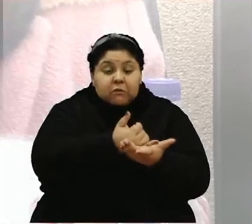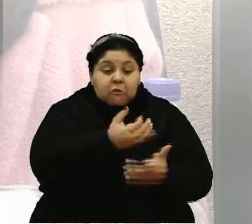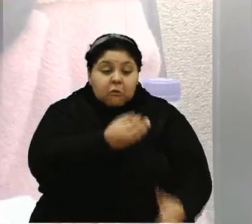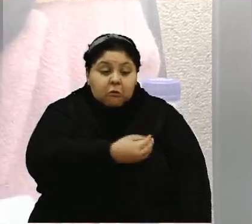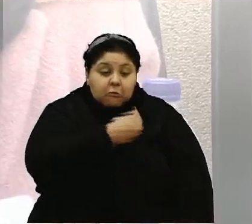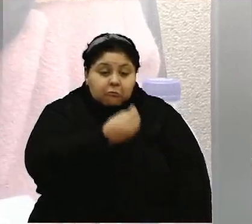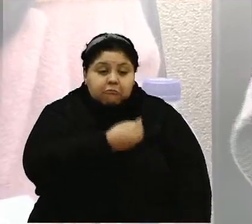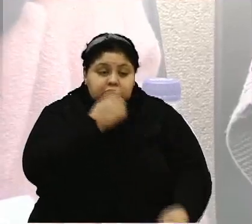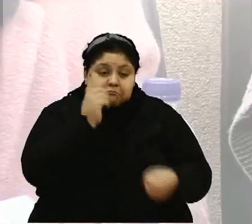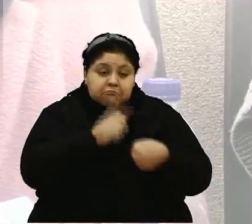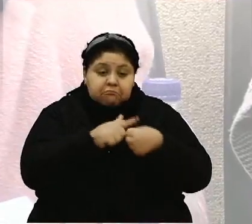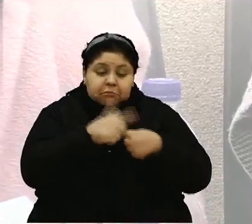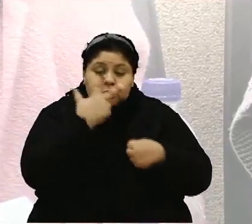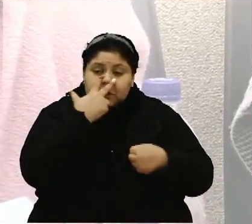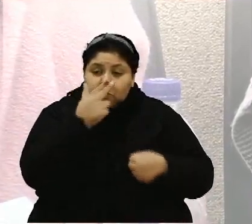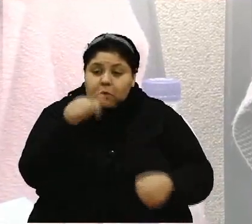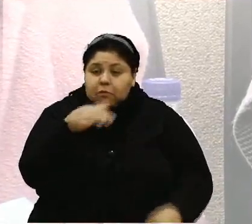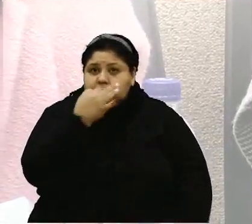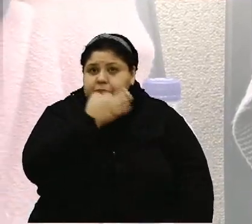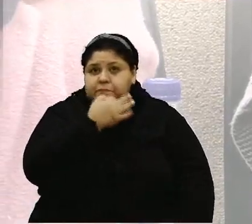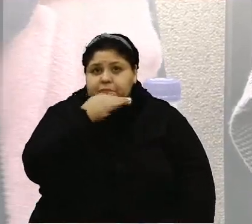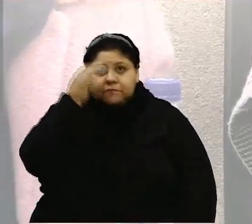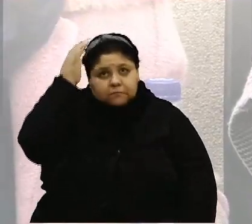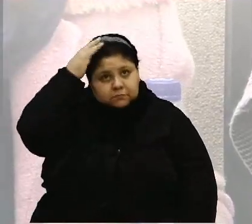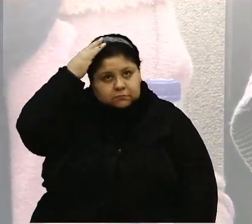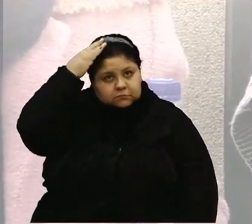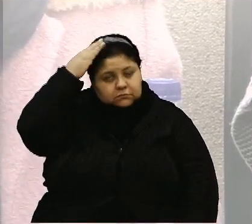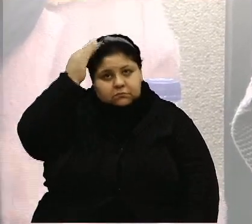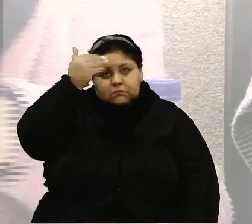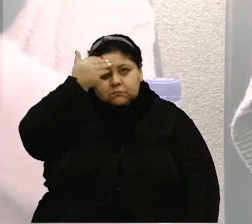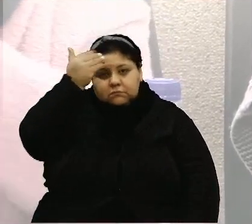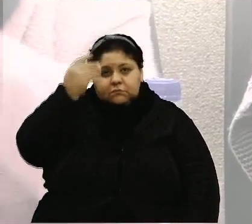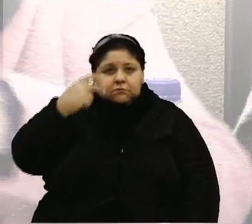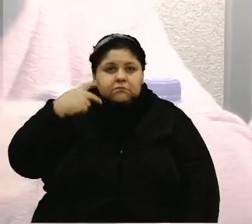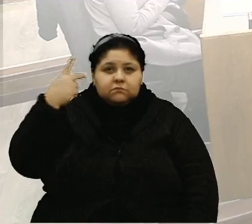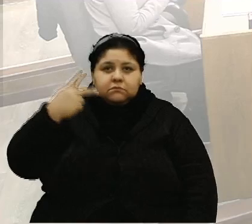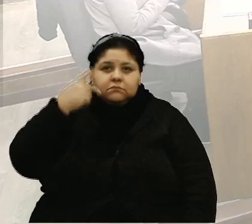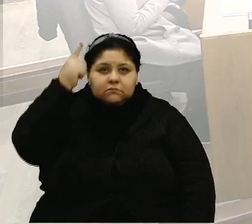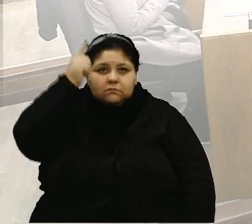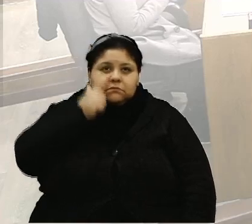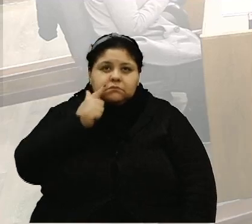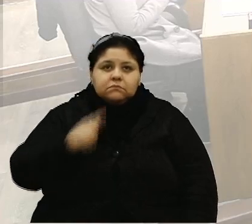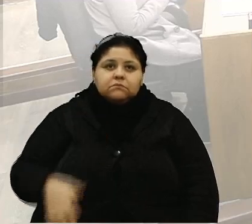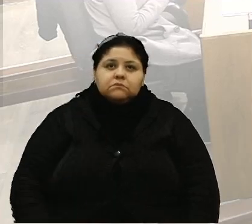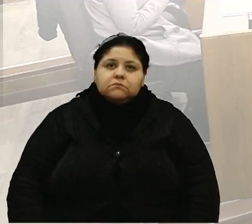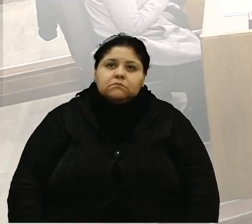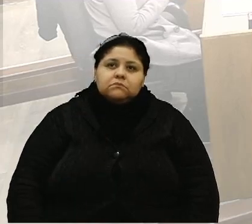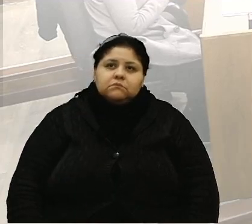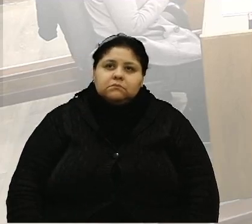numa cidade pra como mim. essa. Rose, não pode. Muito obrigada, vereador Lucas. Obrigado, vereador Rafael.